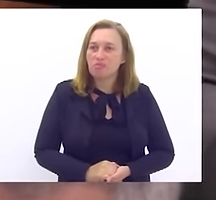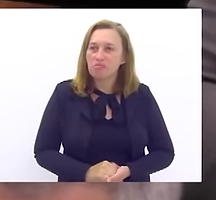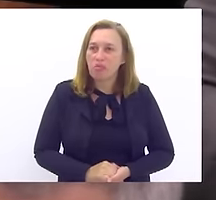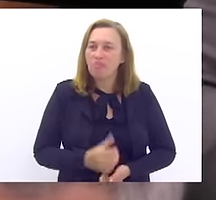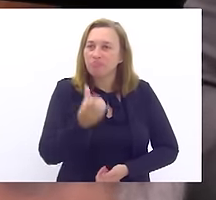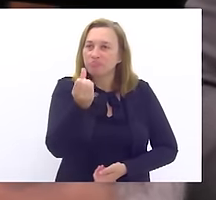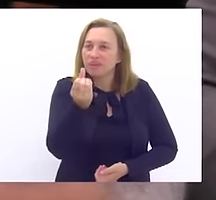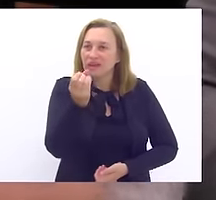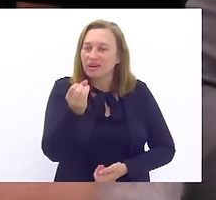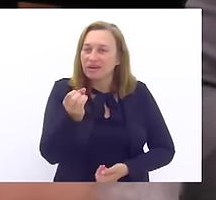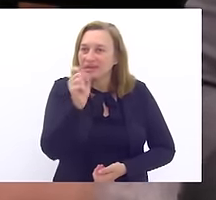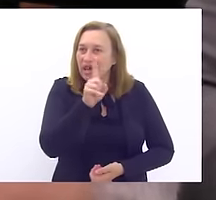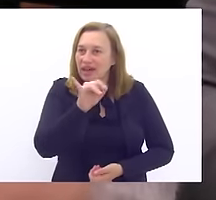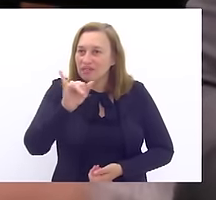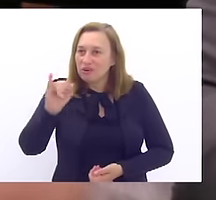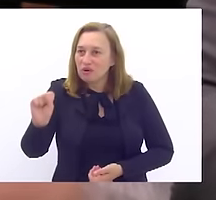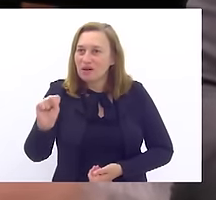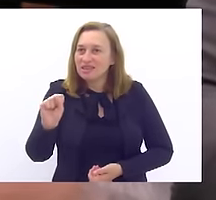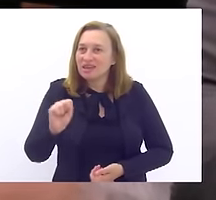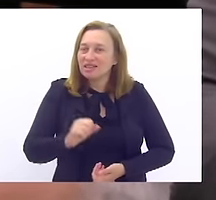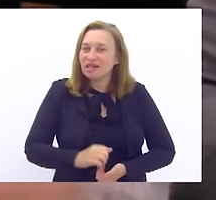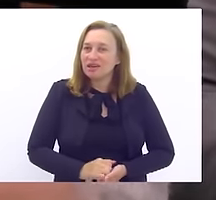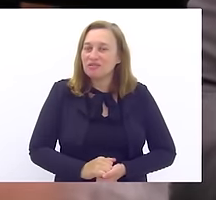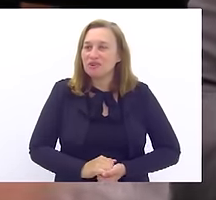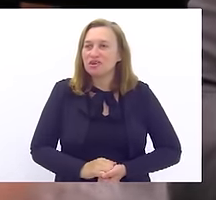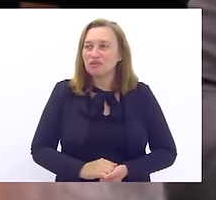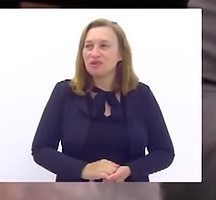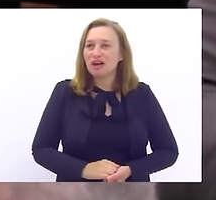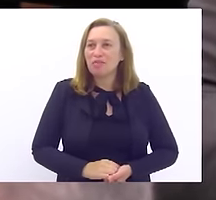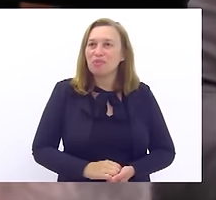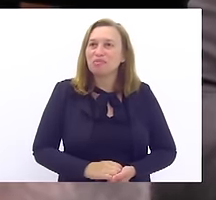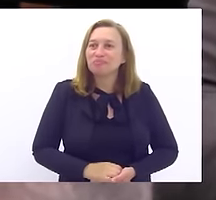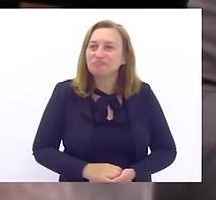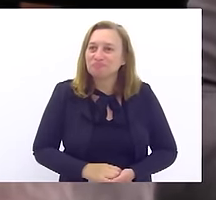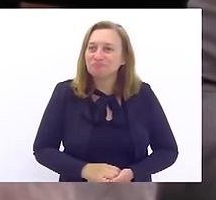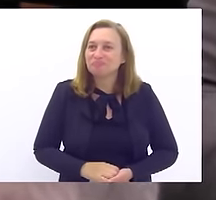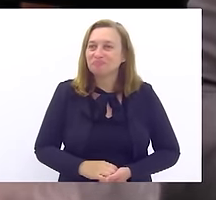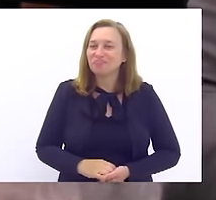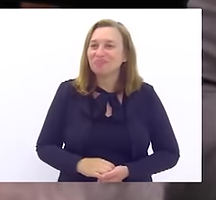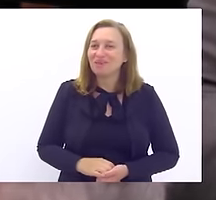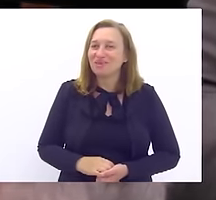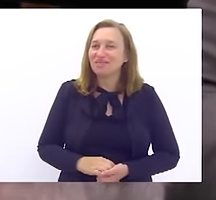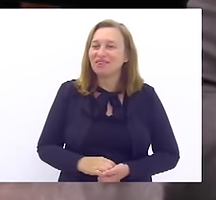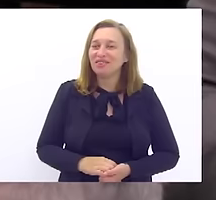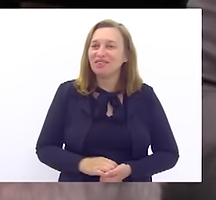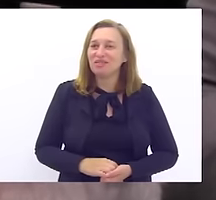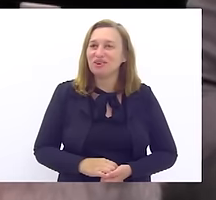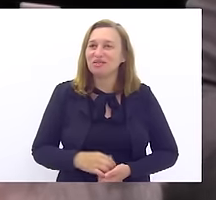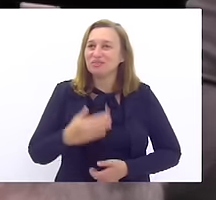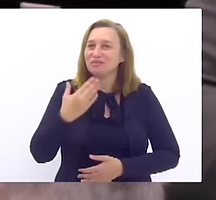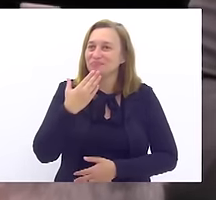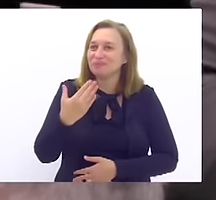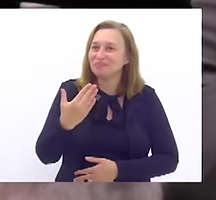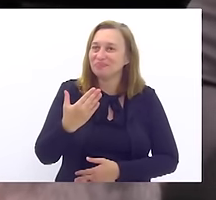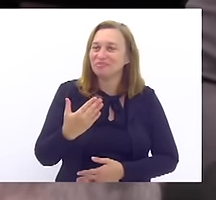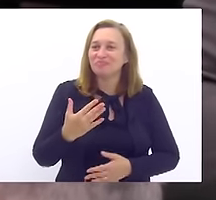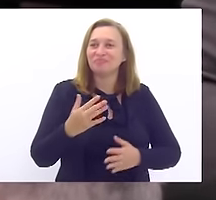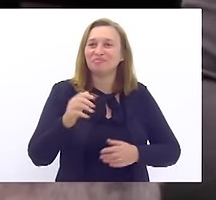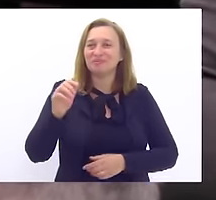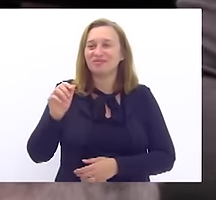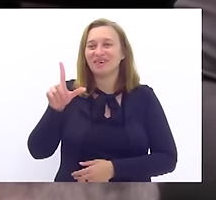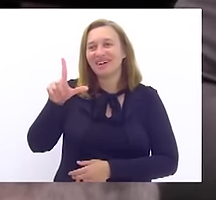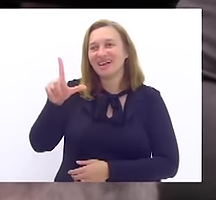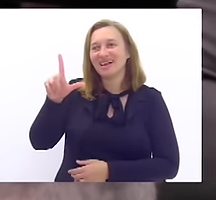dias que o veículo está cautelado a pele manda um pedido de autorização para realização de leilão